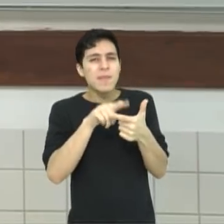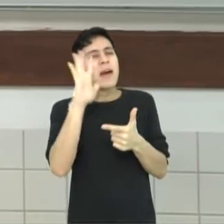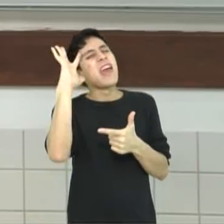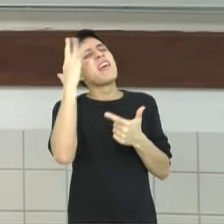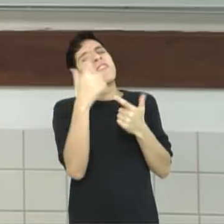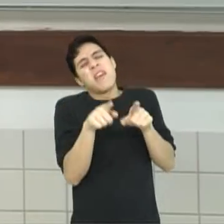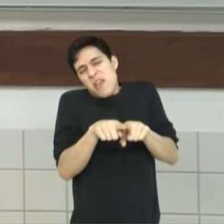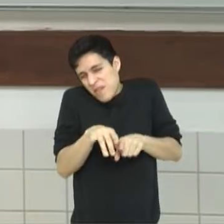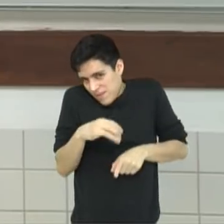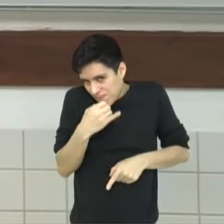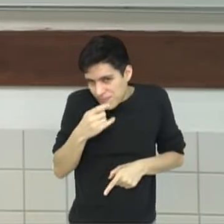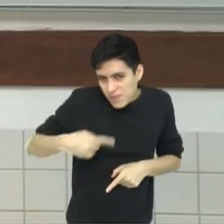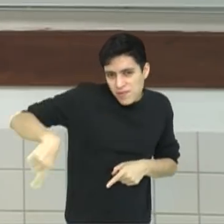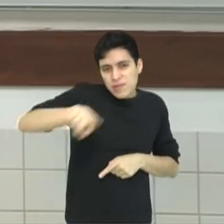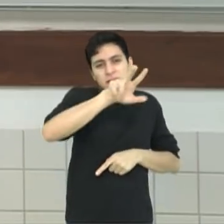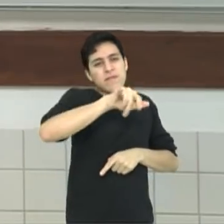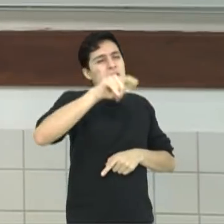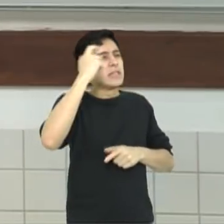islamismo? É.